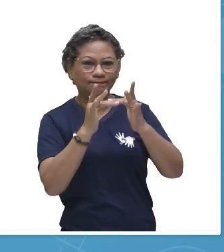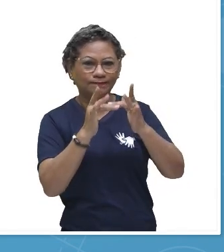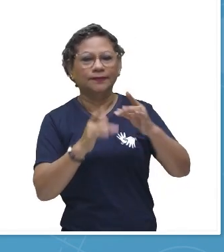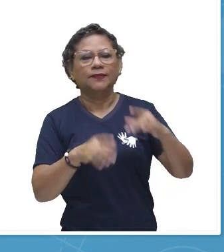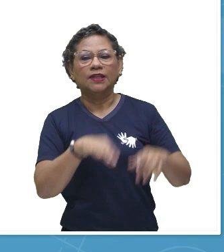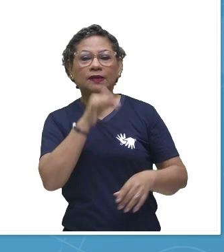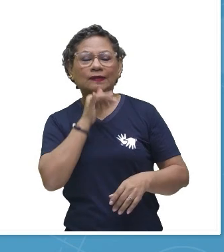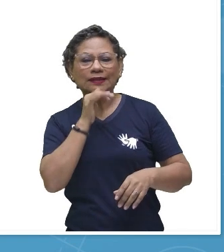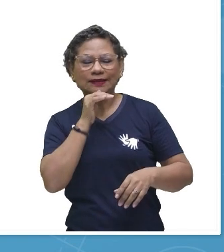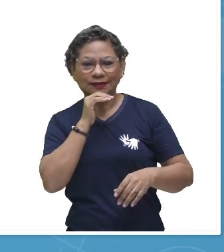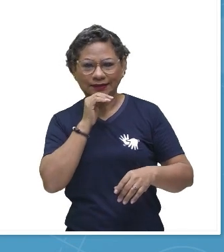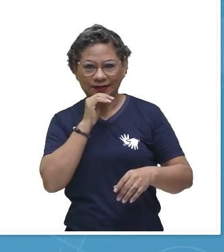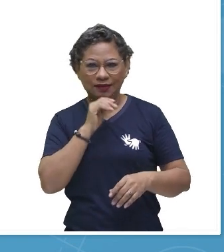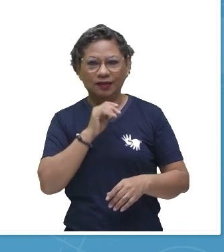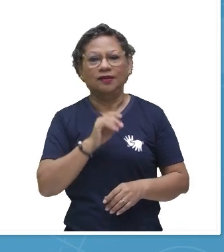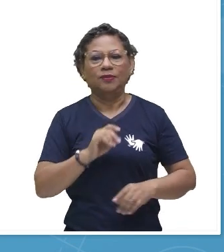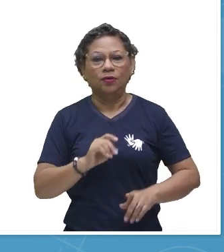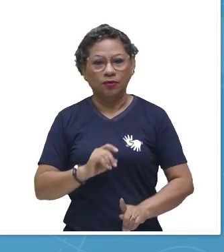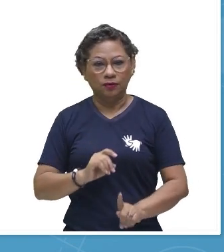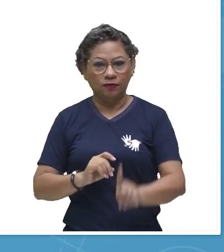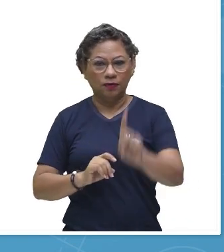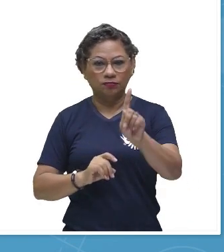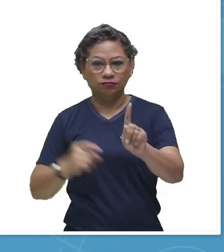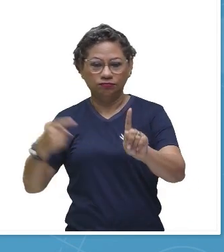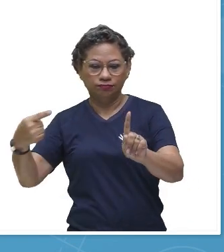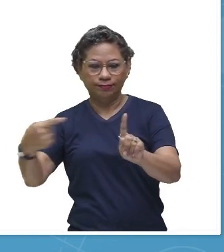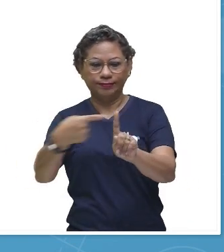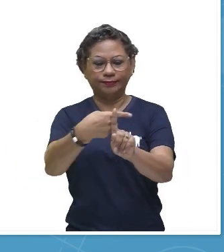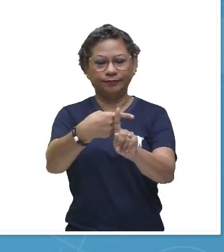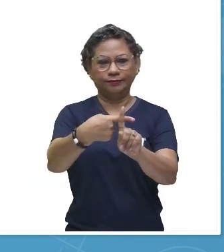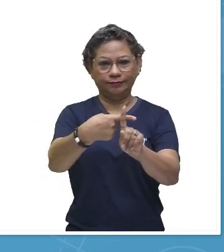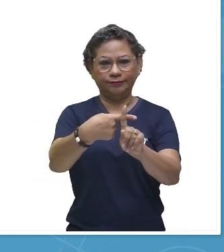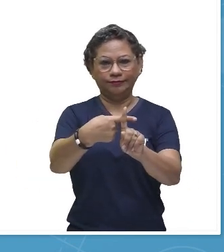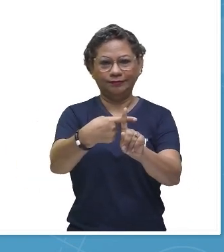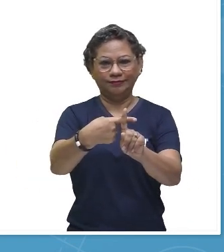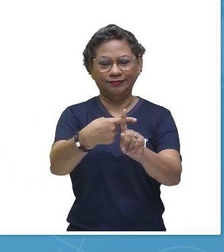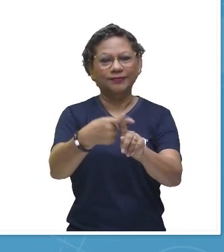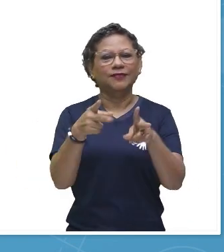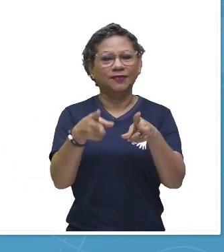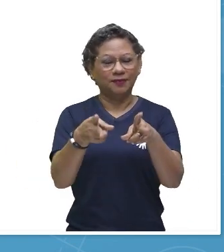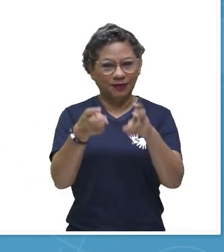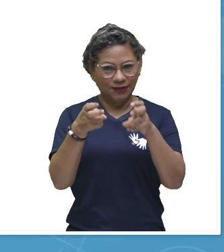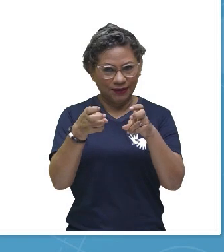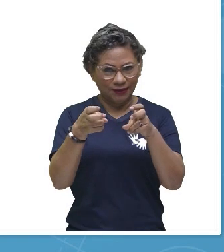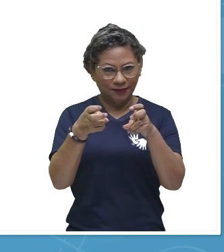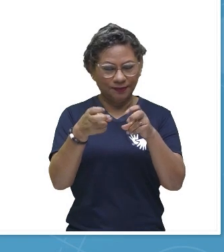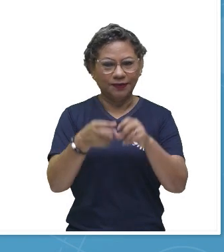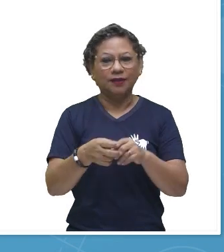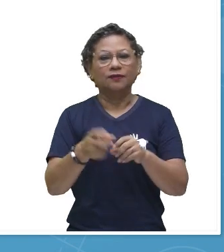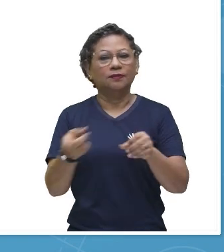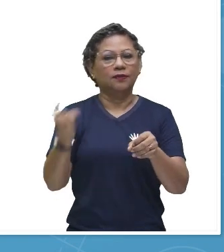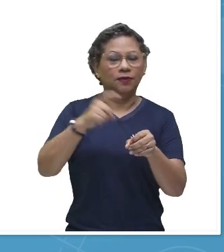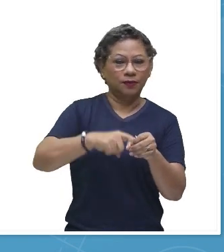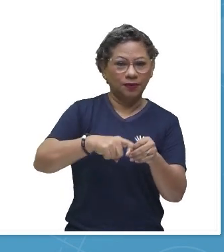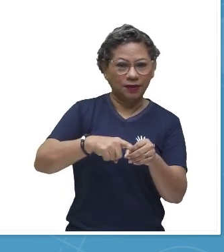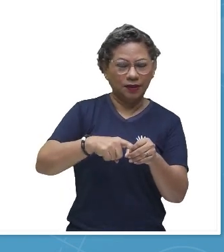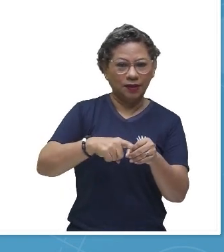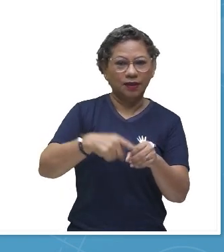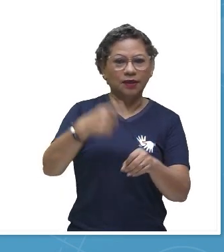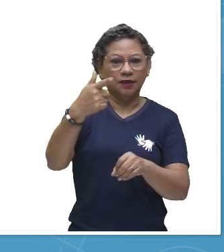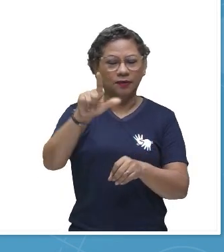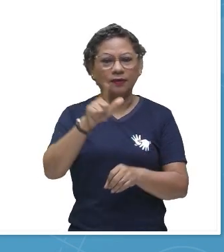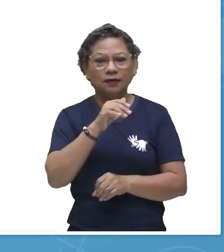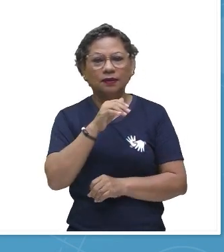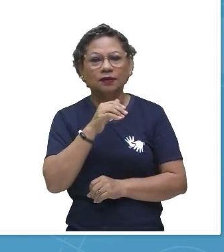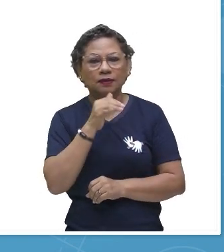retas E e reta D. Vamos voltar na figura anterior para a gente ver